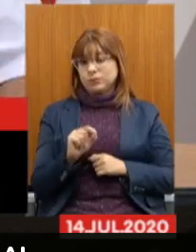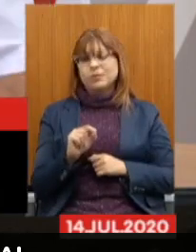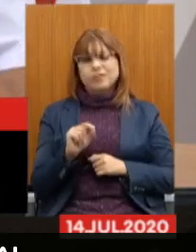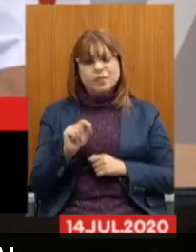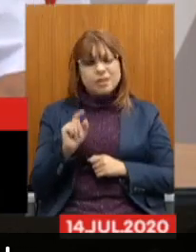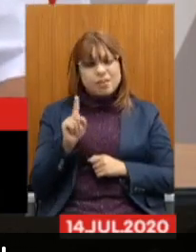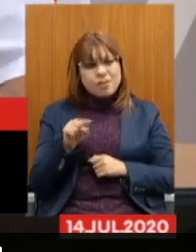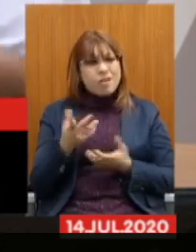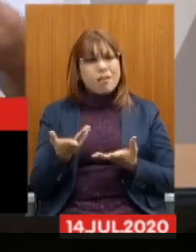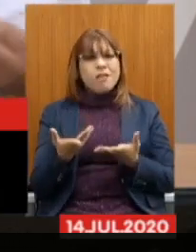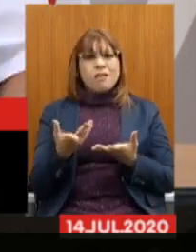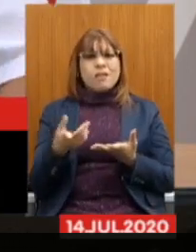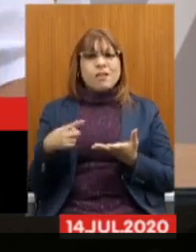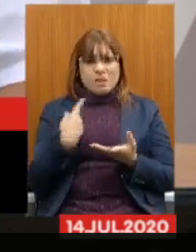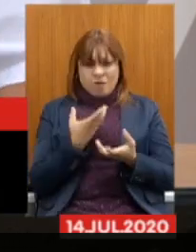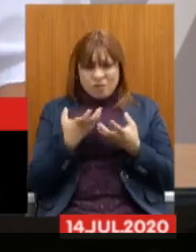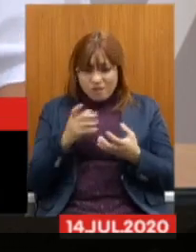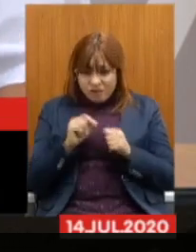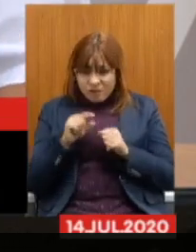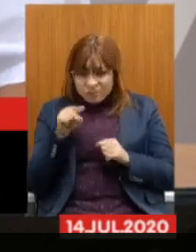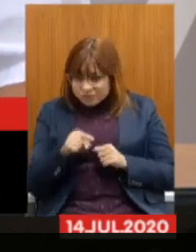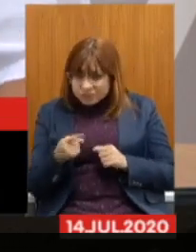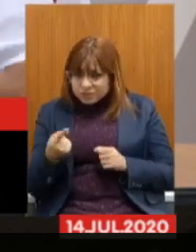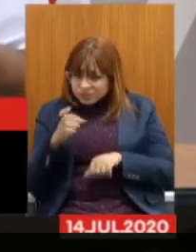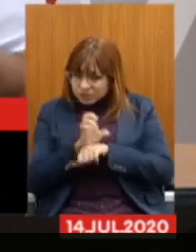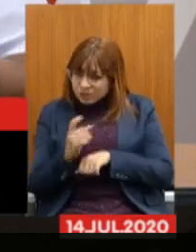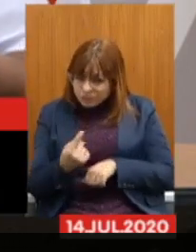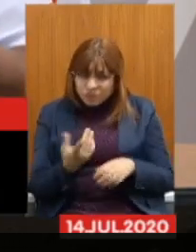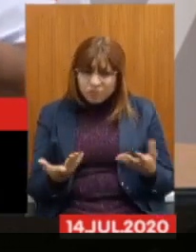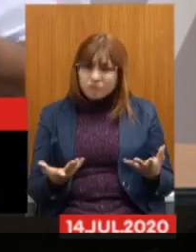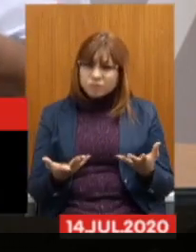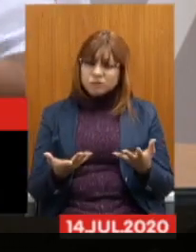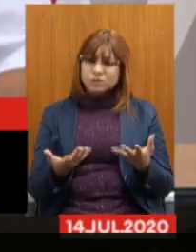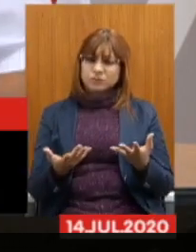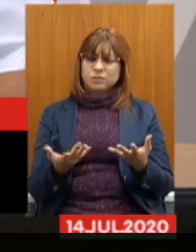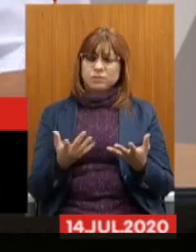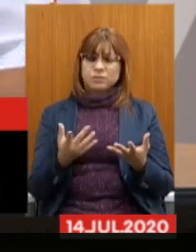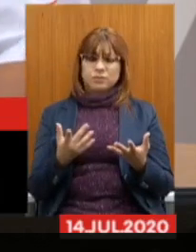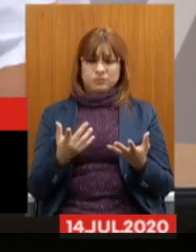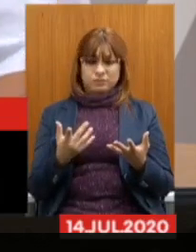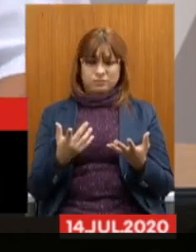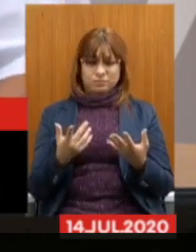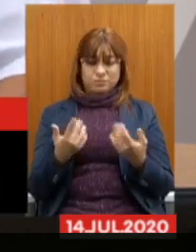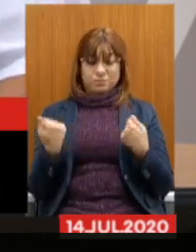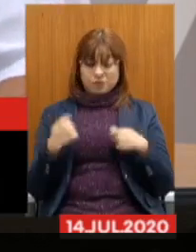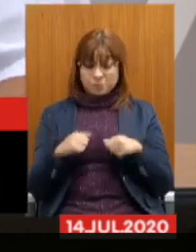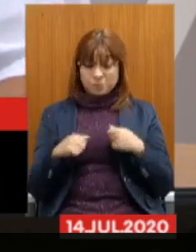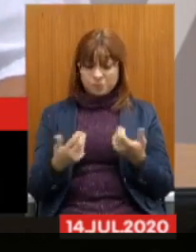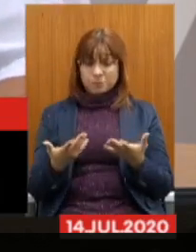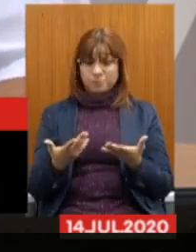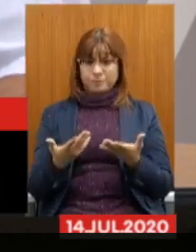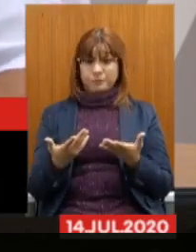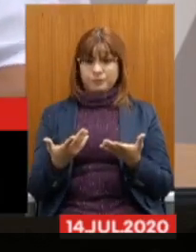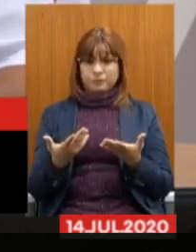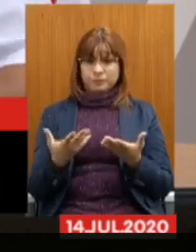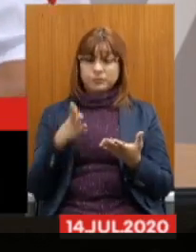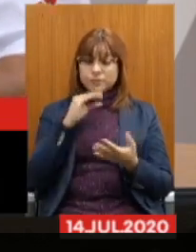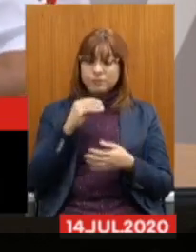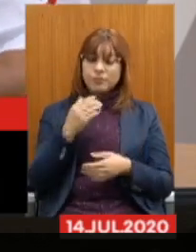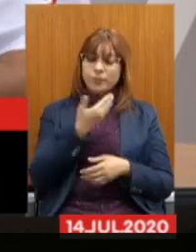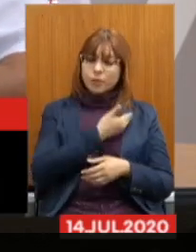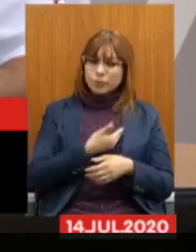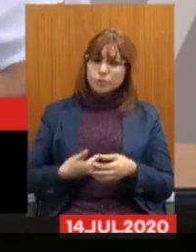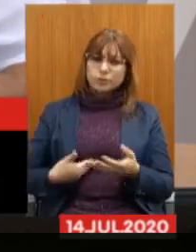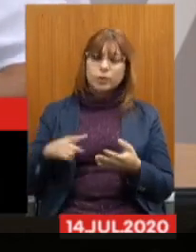isso que nós queremos para o nosso Estado? É isso que precisa para os servidores? Precisamos